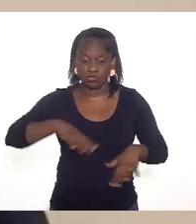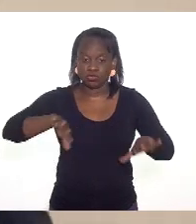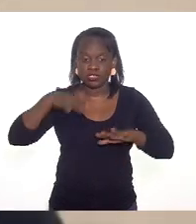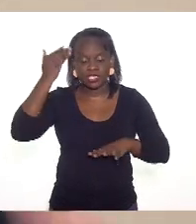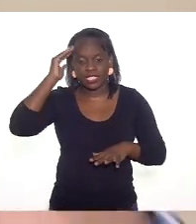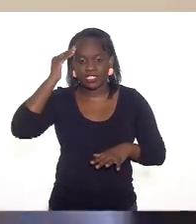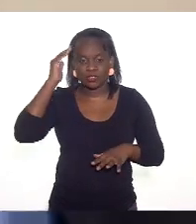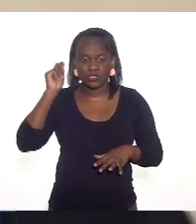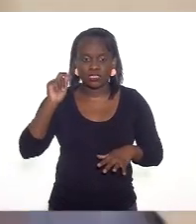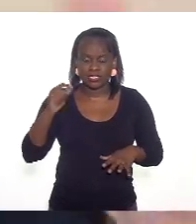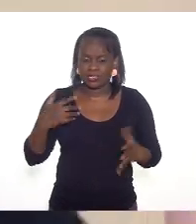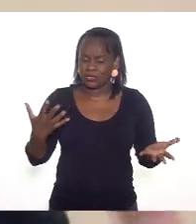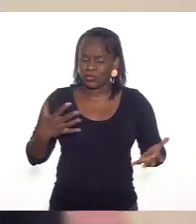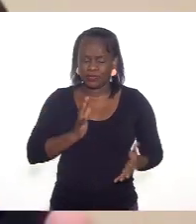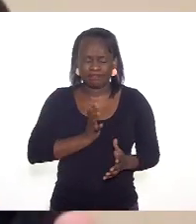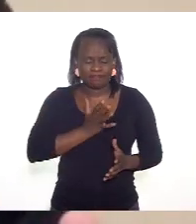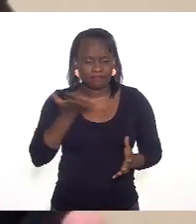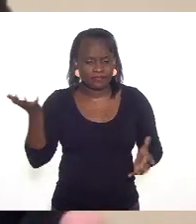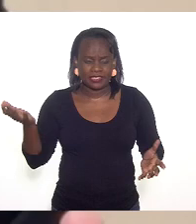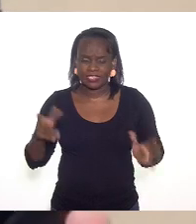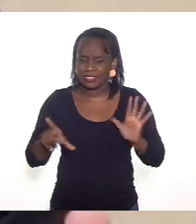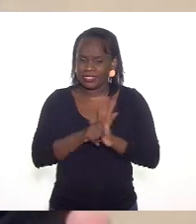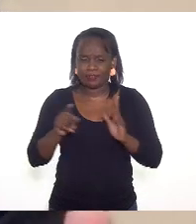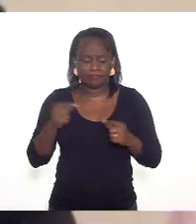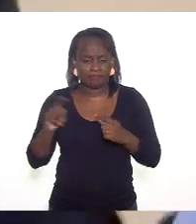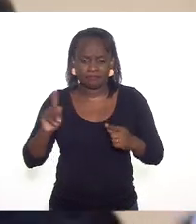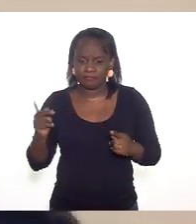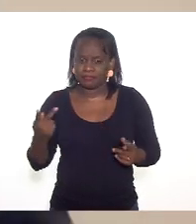entendimento, absurdos de ilegalidade.